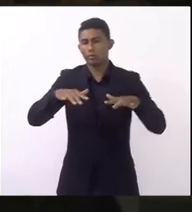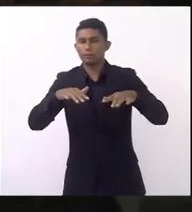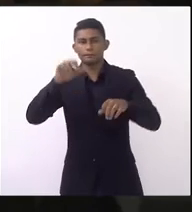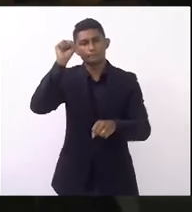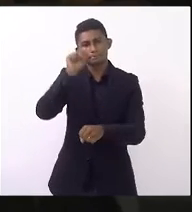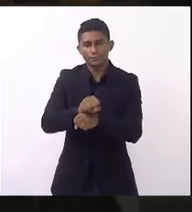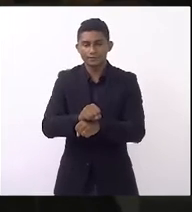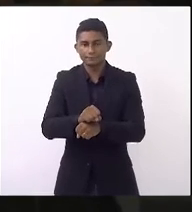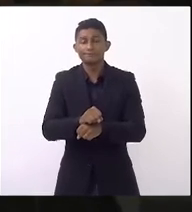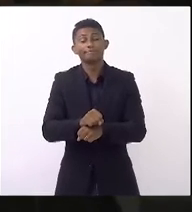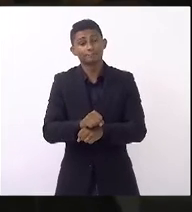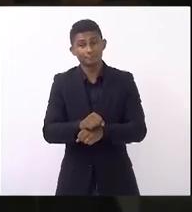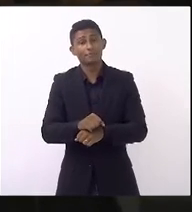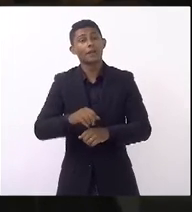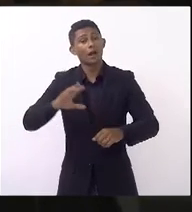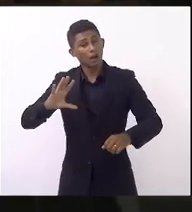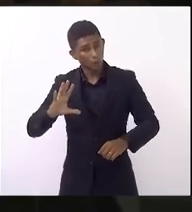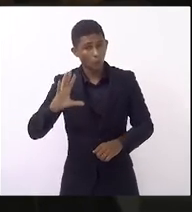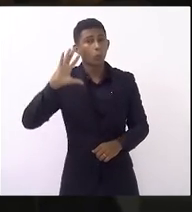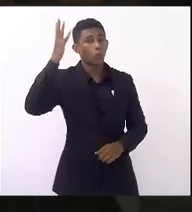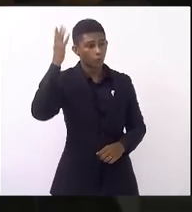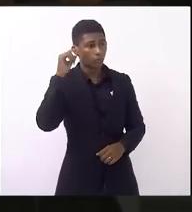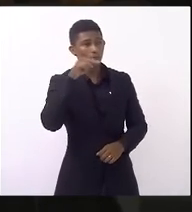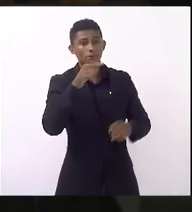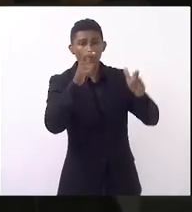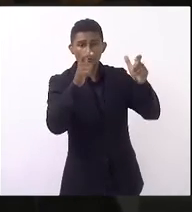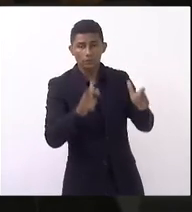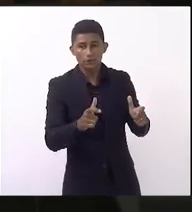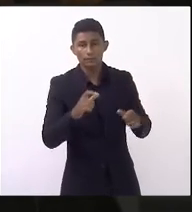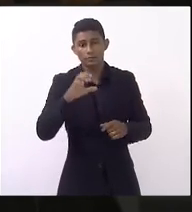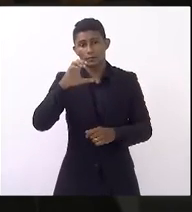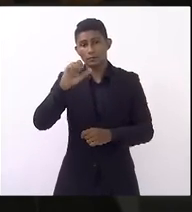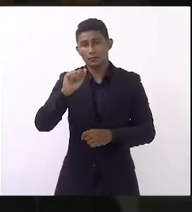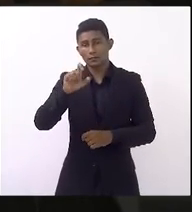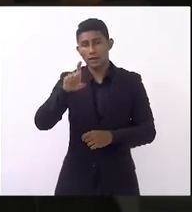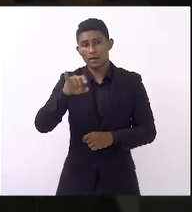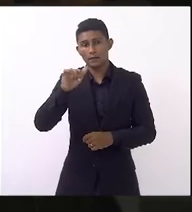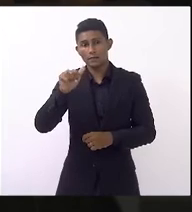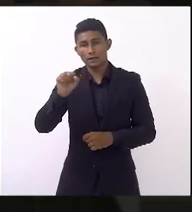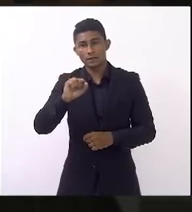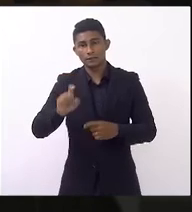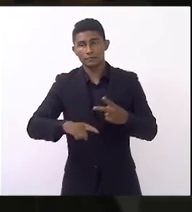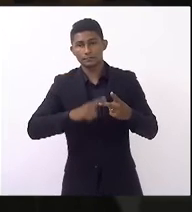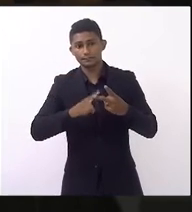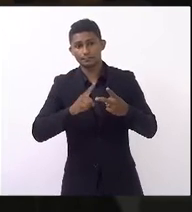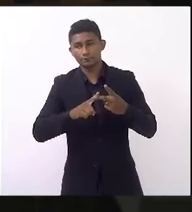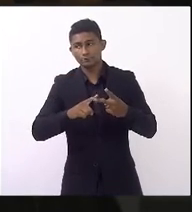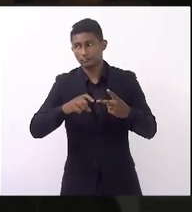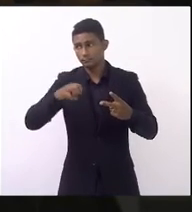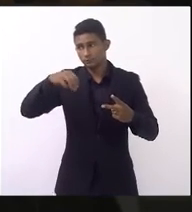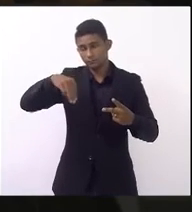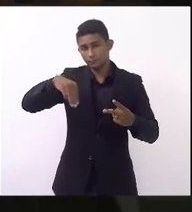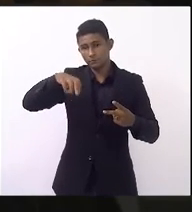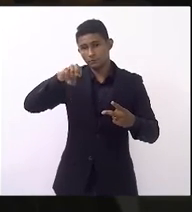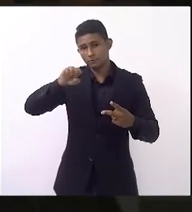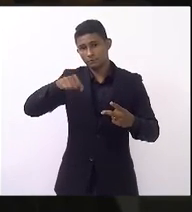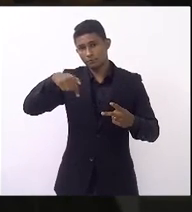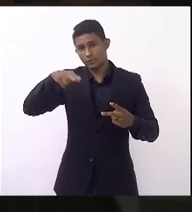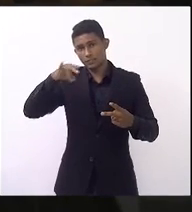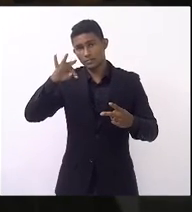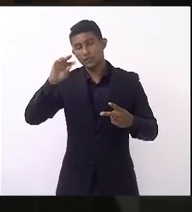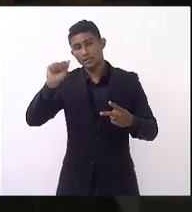com Caxias, com Mesquita, que perdeu todos os seus equipamentos de computação e de